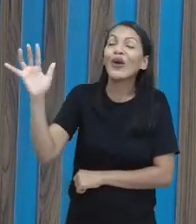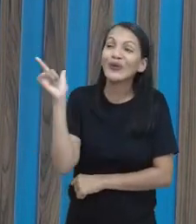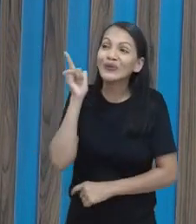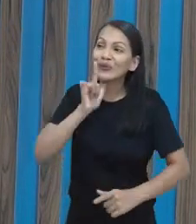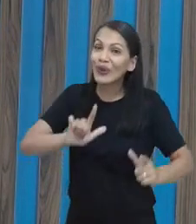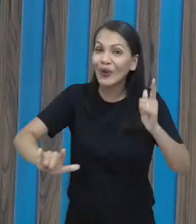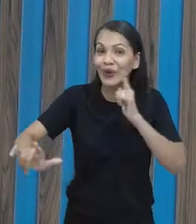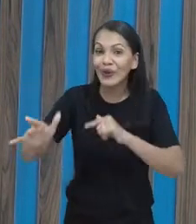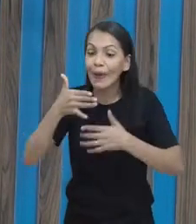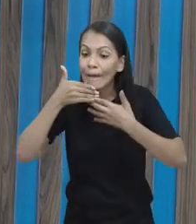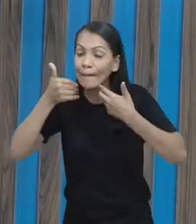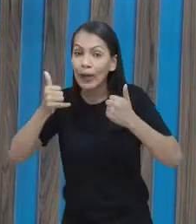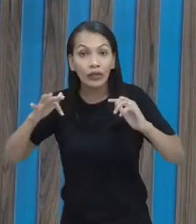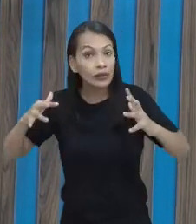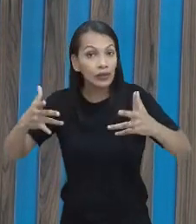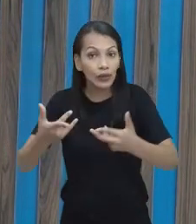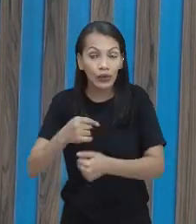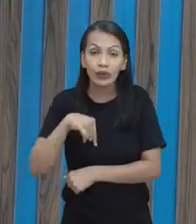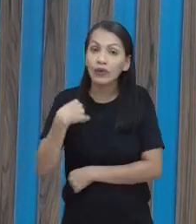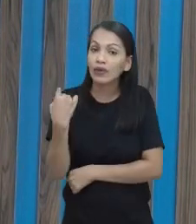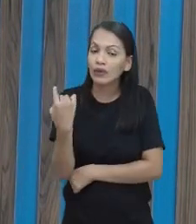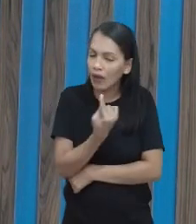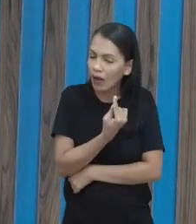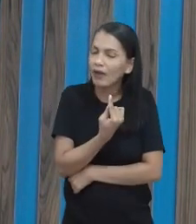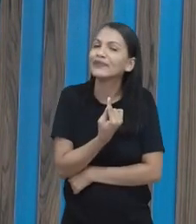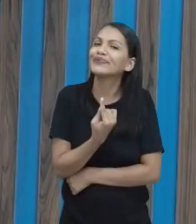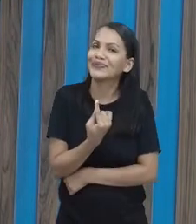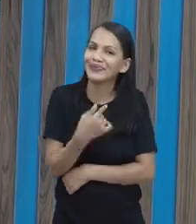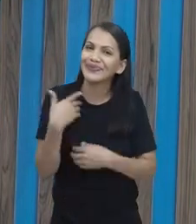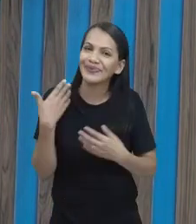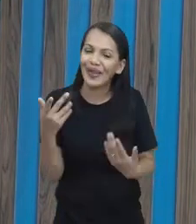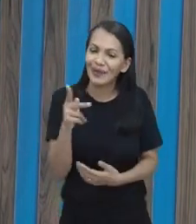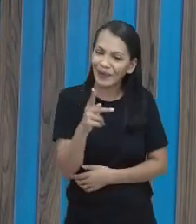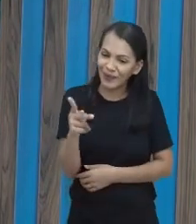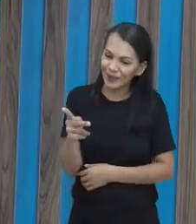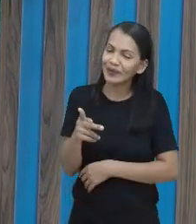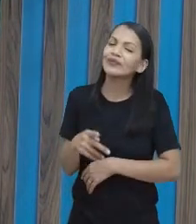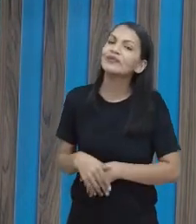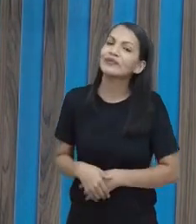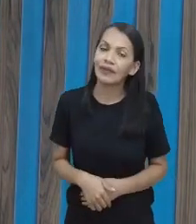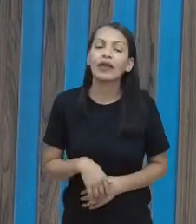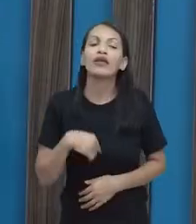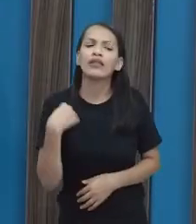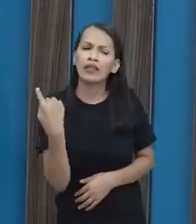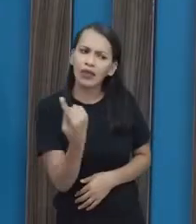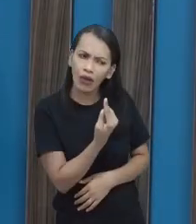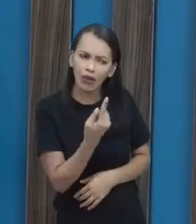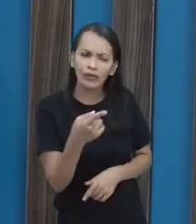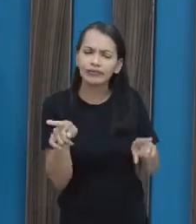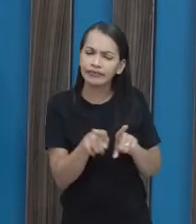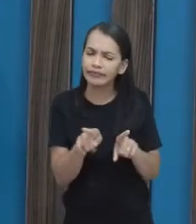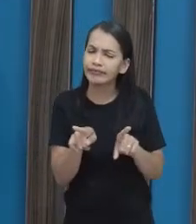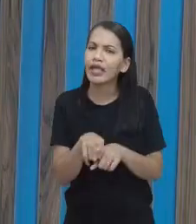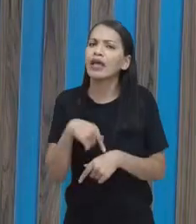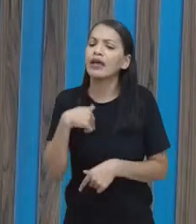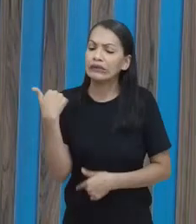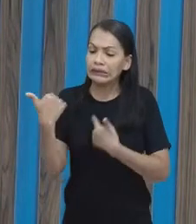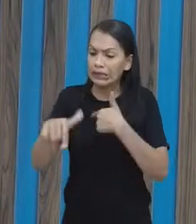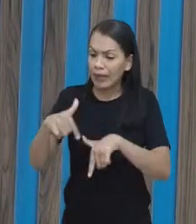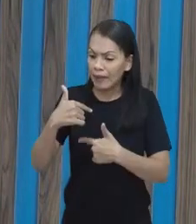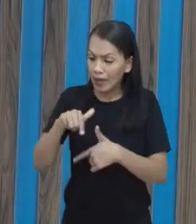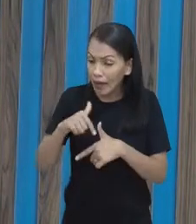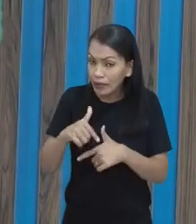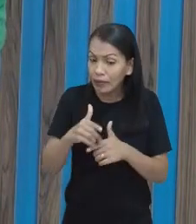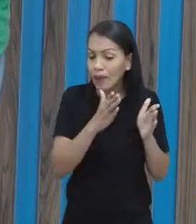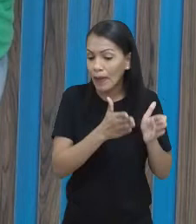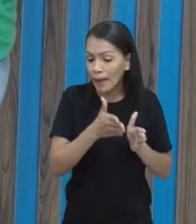melhores para a vida, né? Como todos nós, né? Todos nós, né, professora Isabel? Pois é, passamos por tudo isso. E todos nós também passamos por